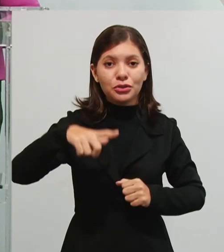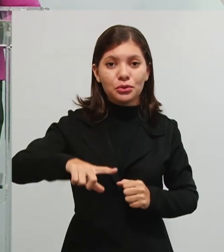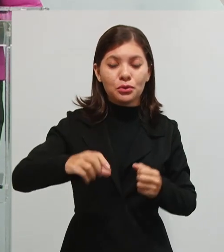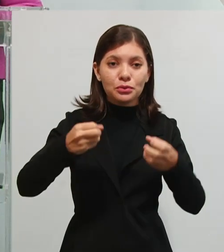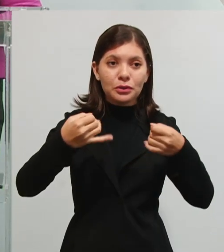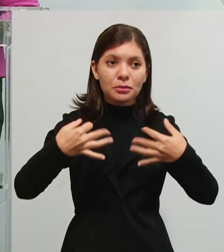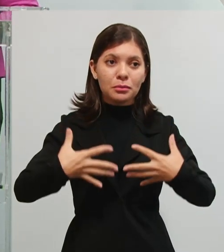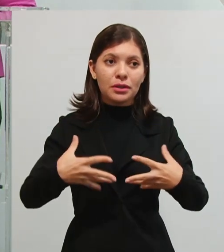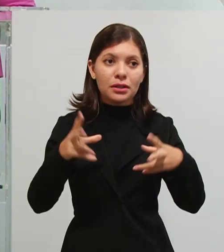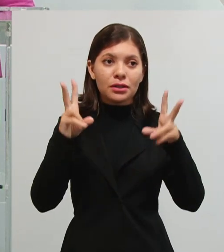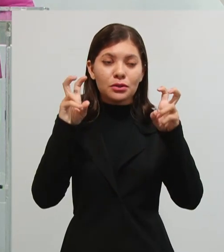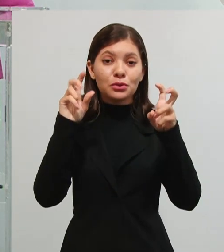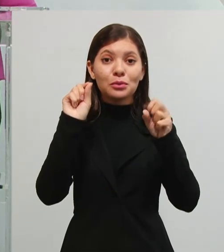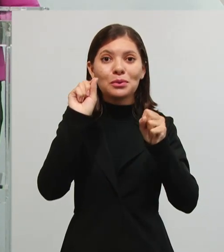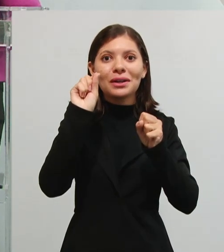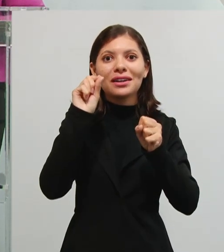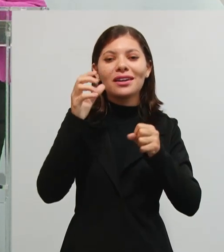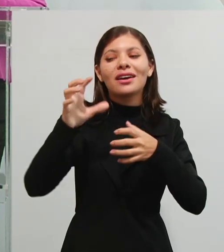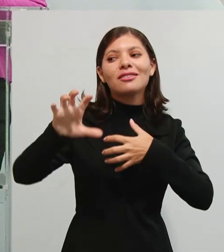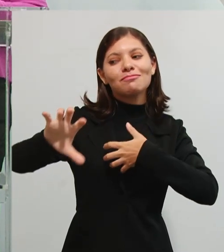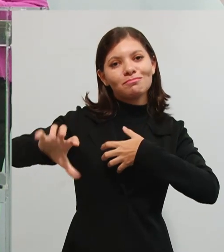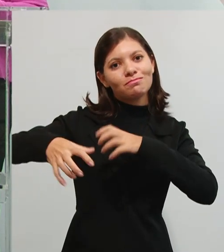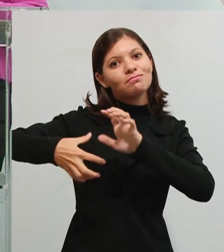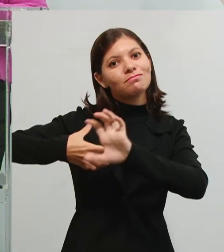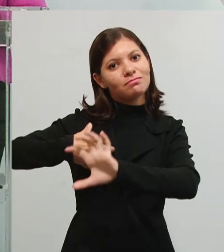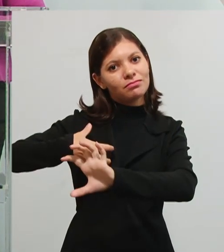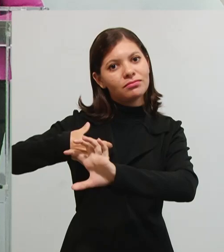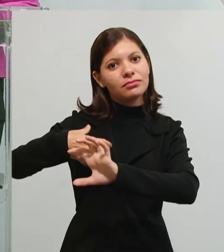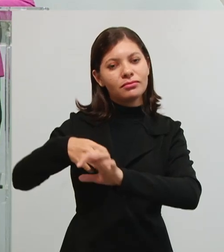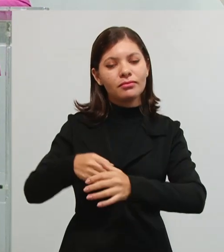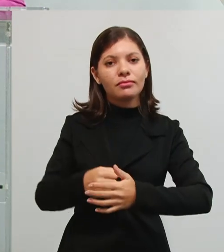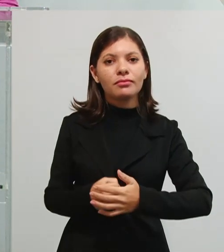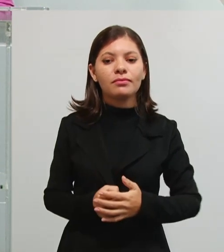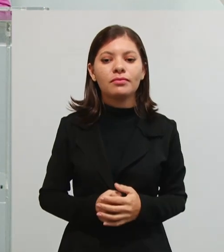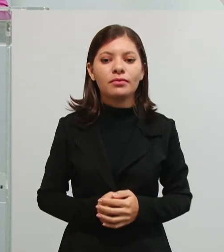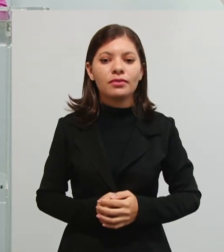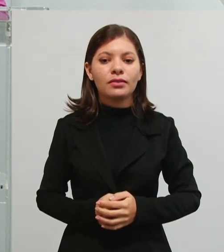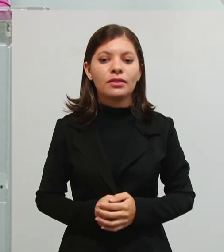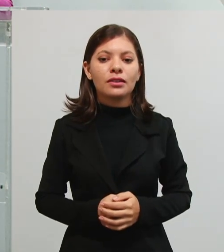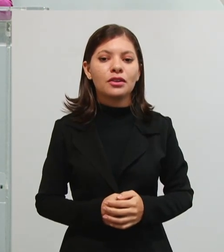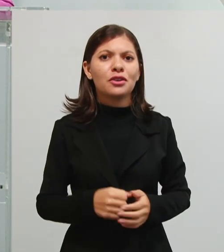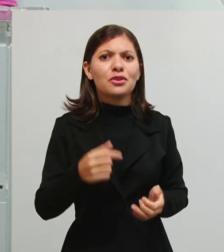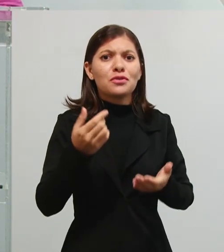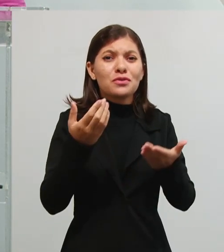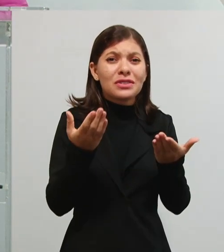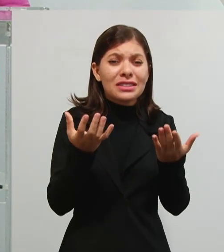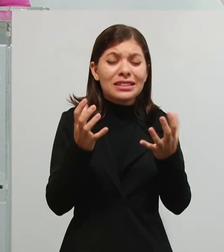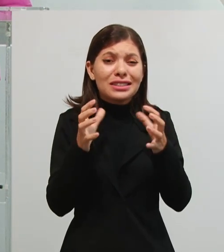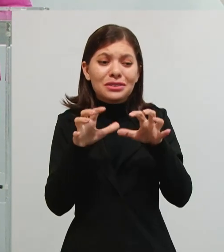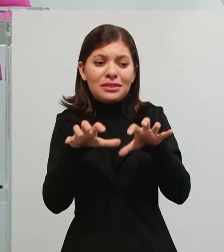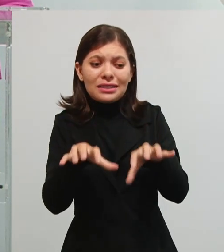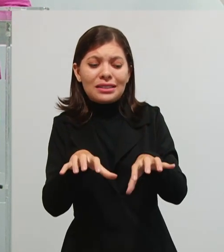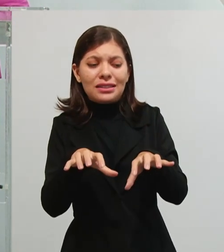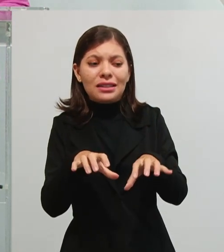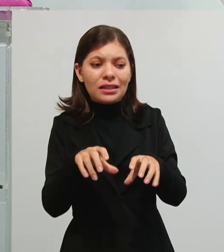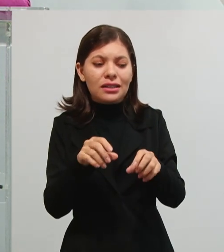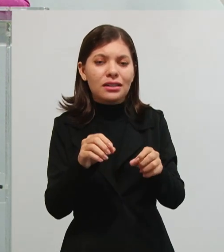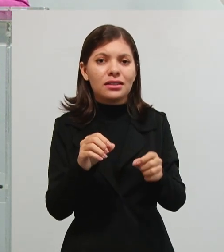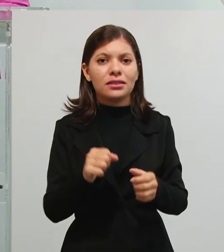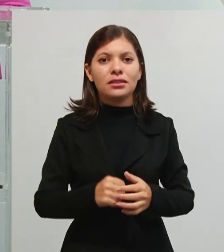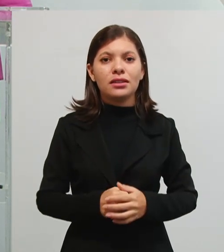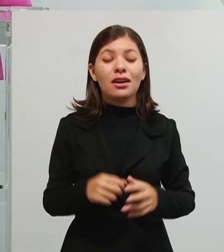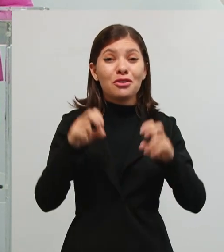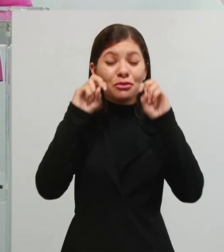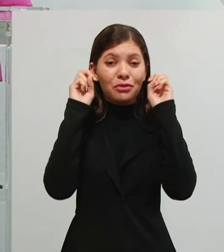sobre a questão da empatia. Se coloque no lugar da pessoa. Você não vai querer ter esse tipo de constrangimento. Então, você não vai